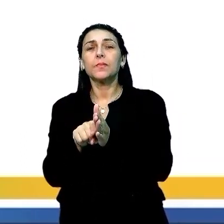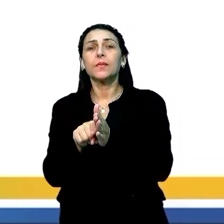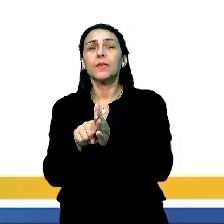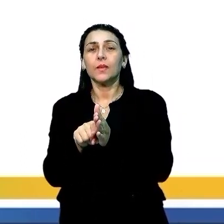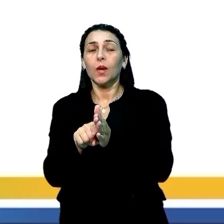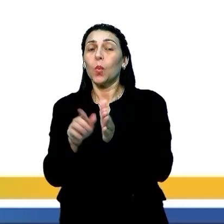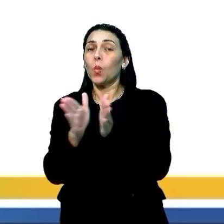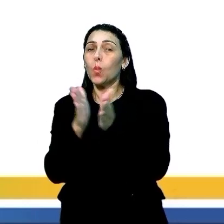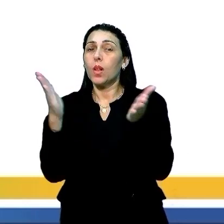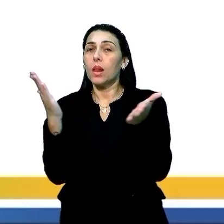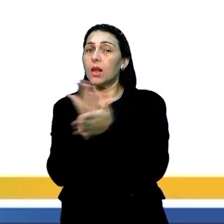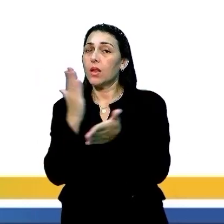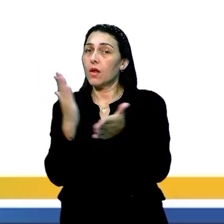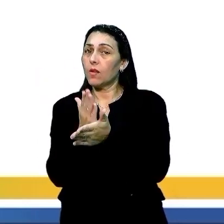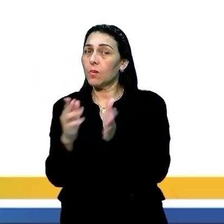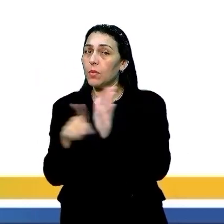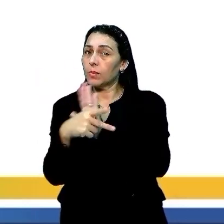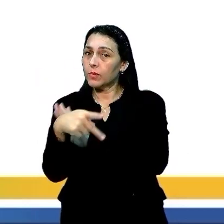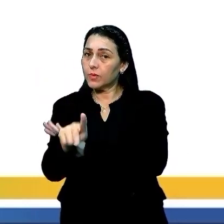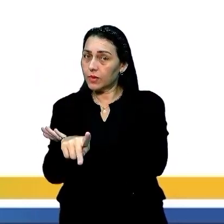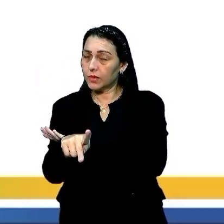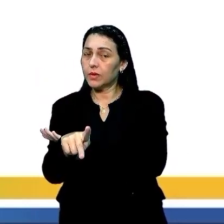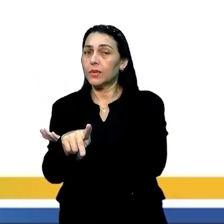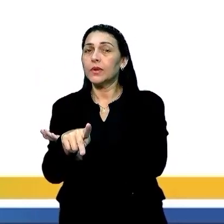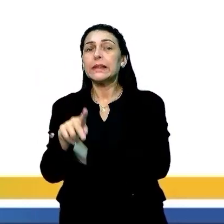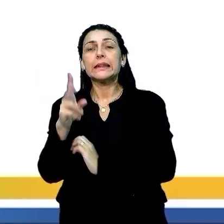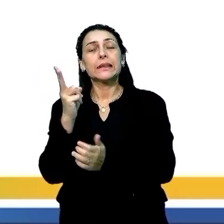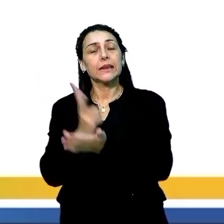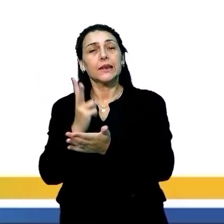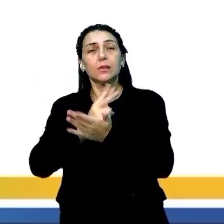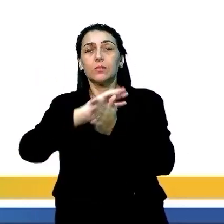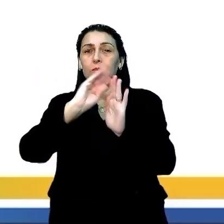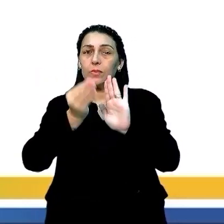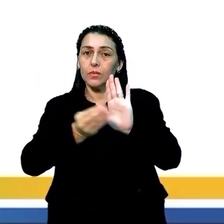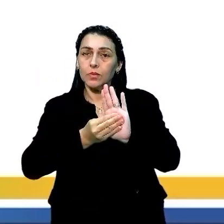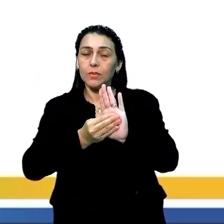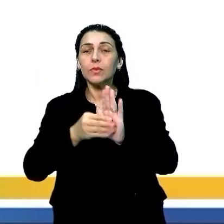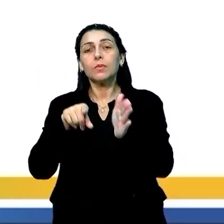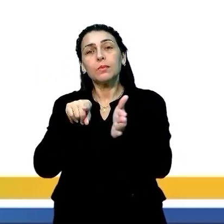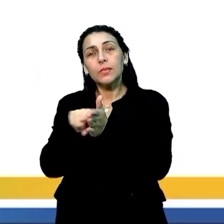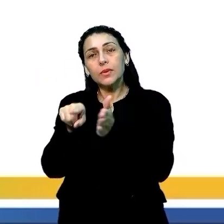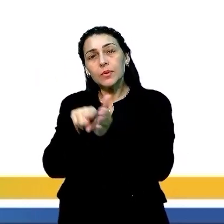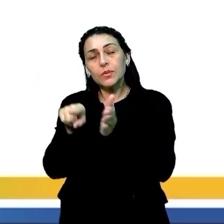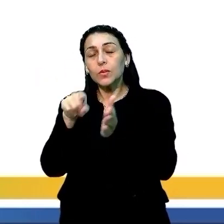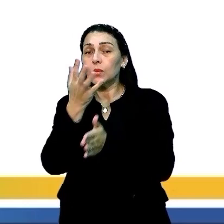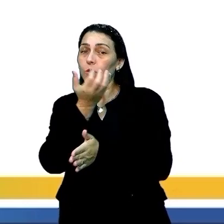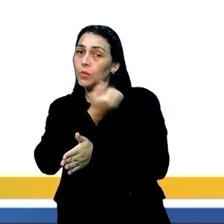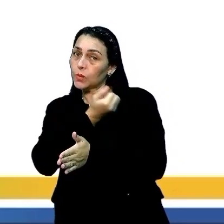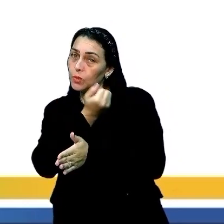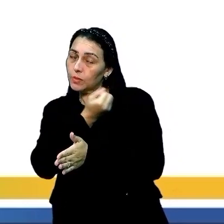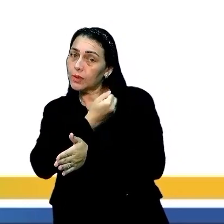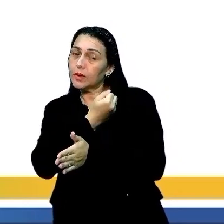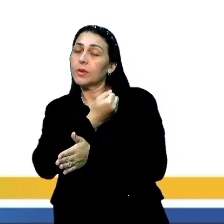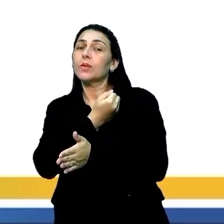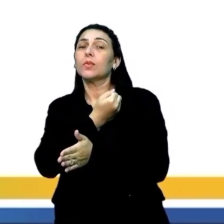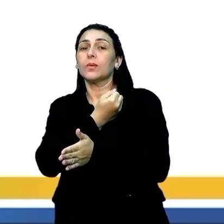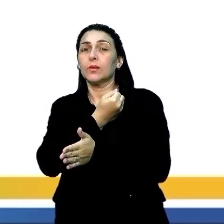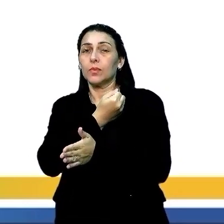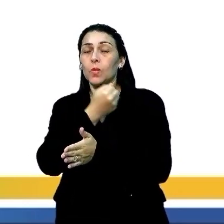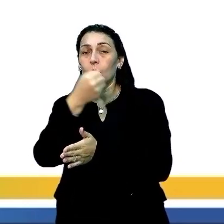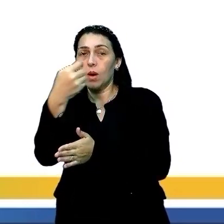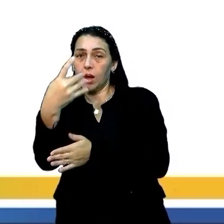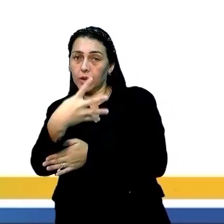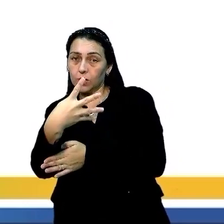no livro de vocês, tá? Eu sempre vou estar colocando aí a questão, o número dela, questão número